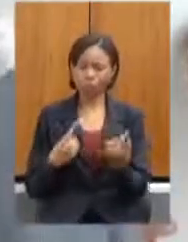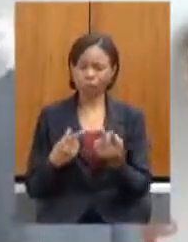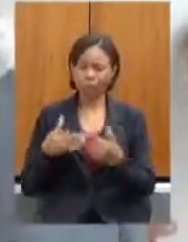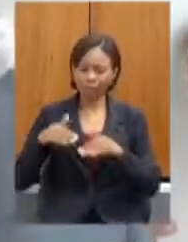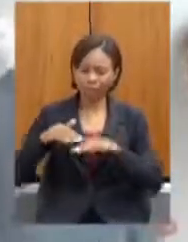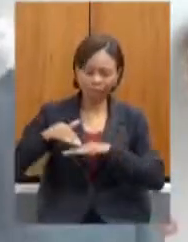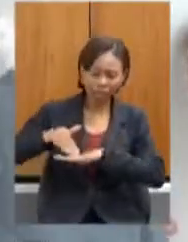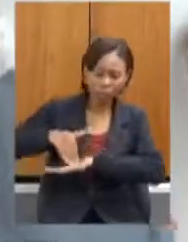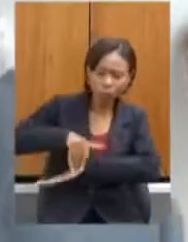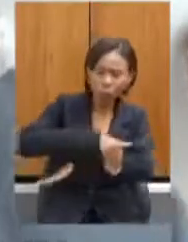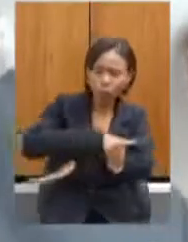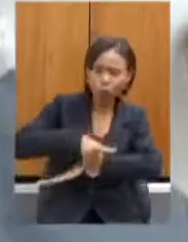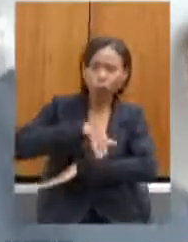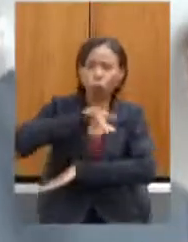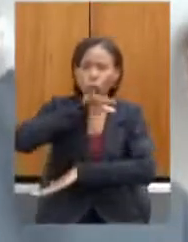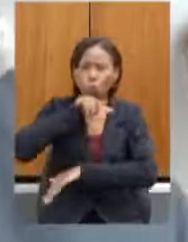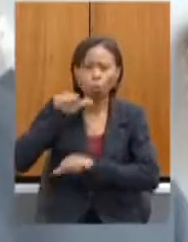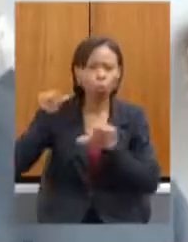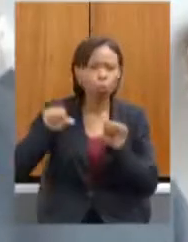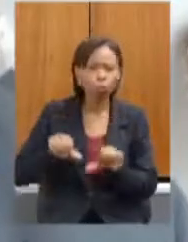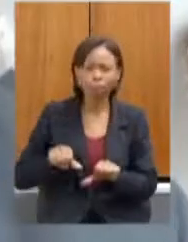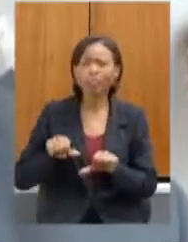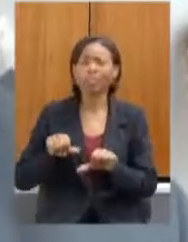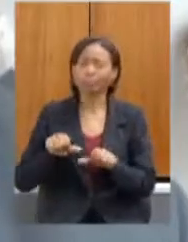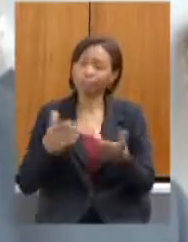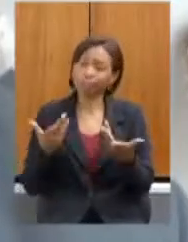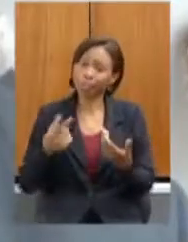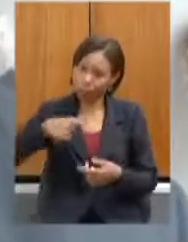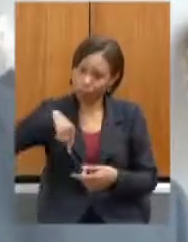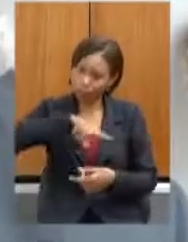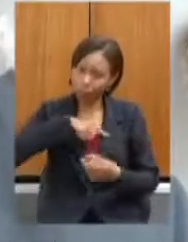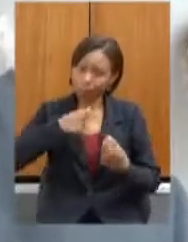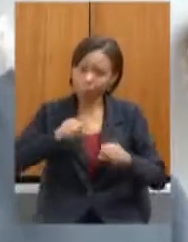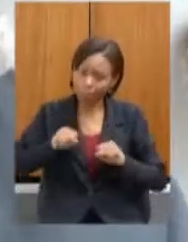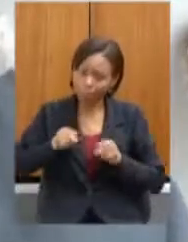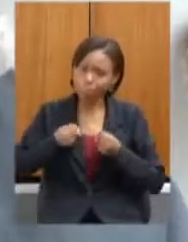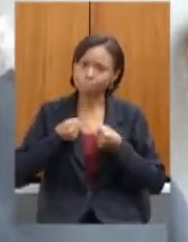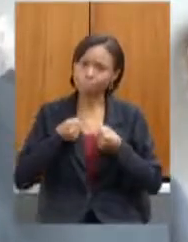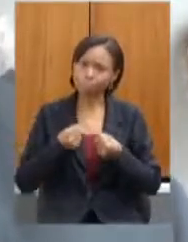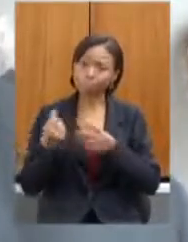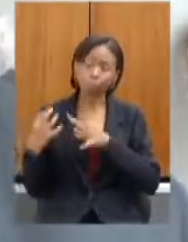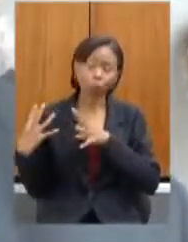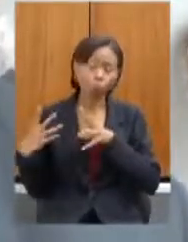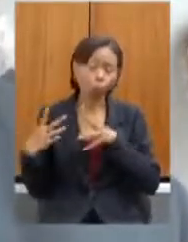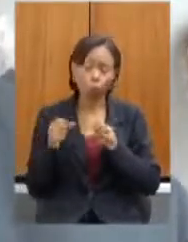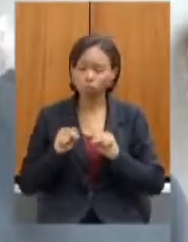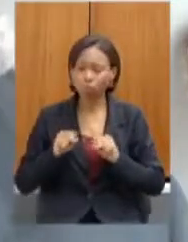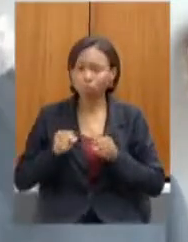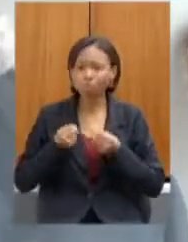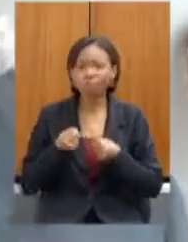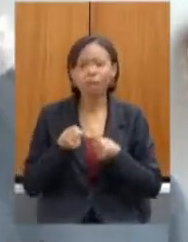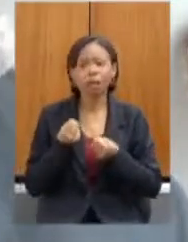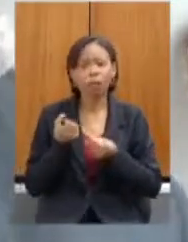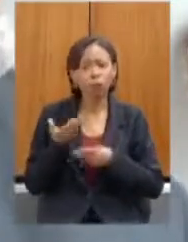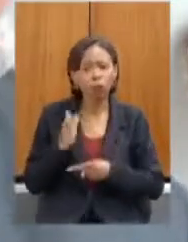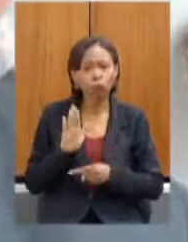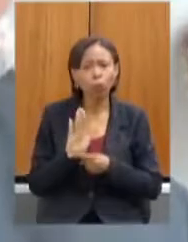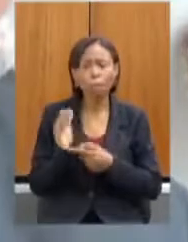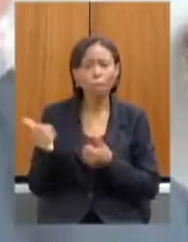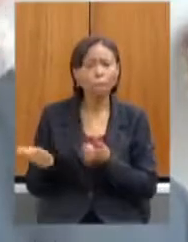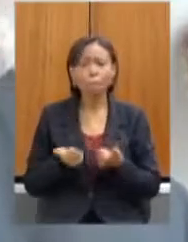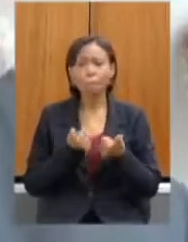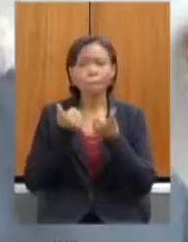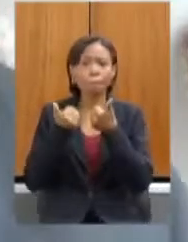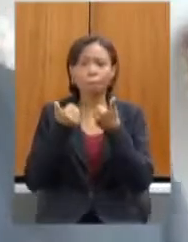então nós precisamos mais é nos esforçarmos todos e todas para ampliar a cada vez mais